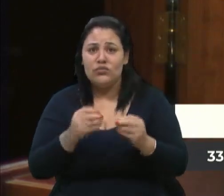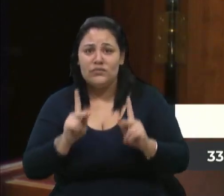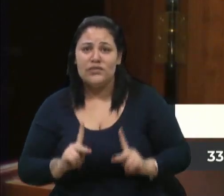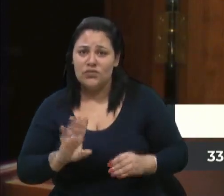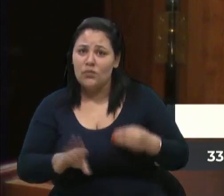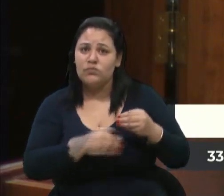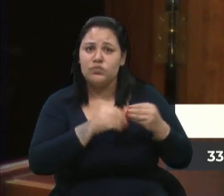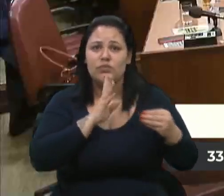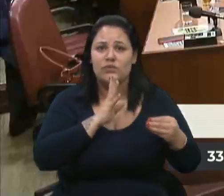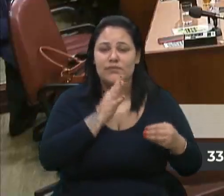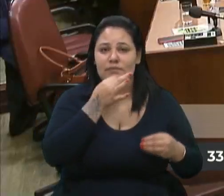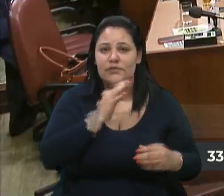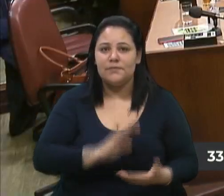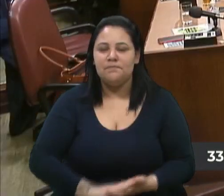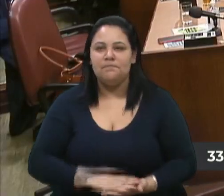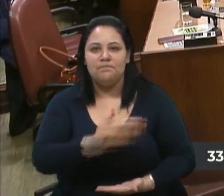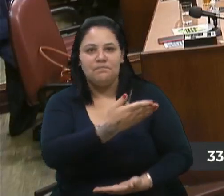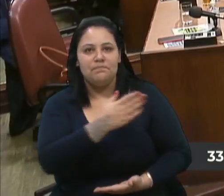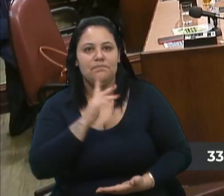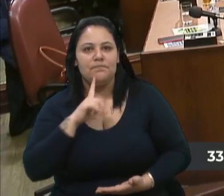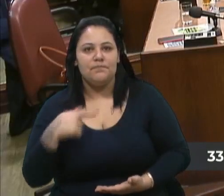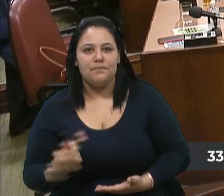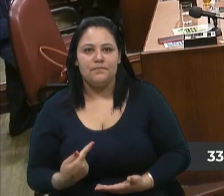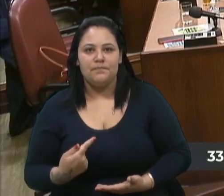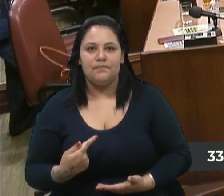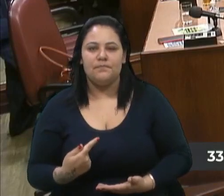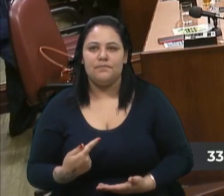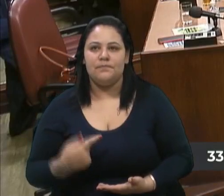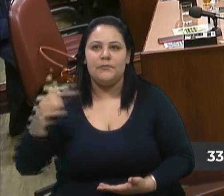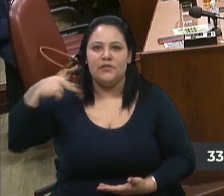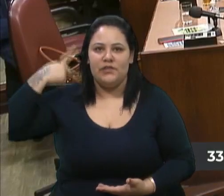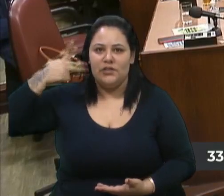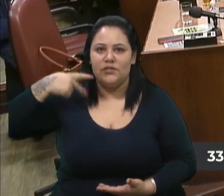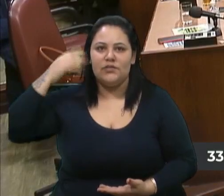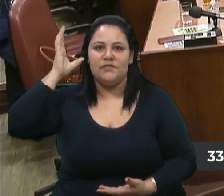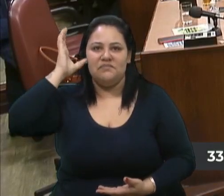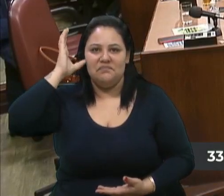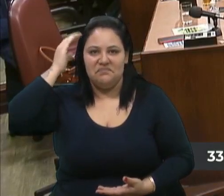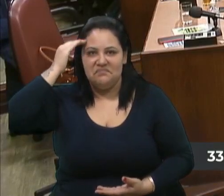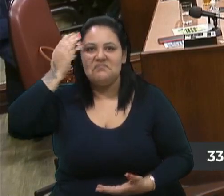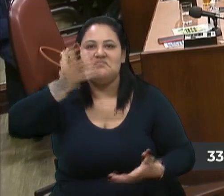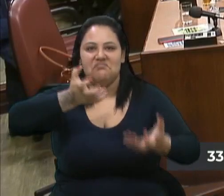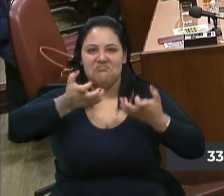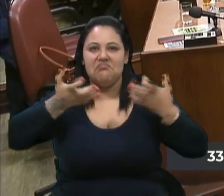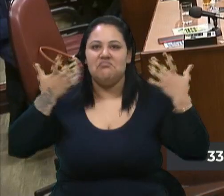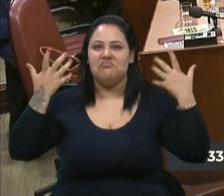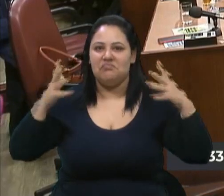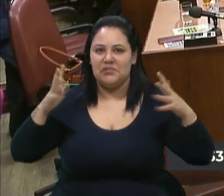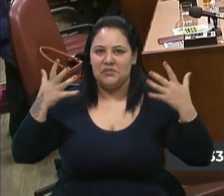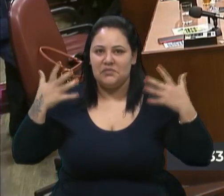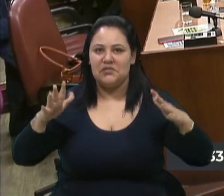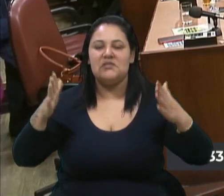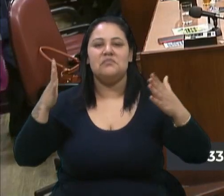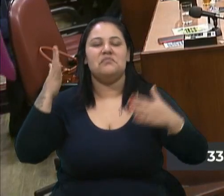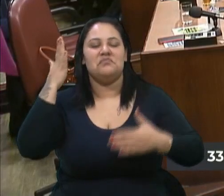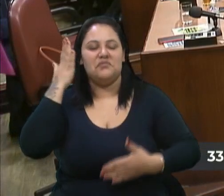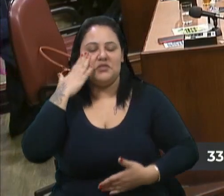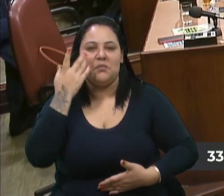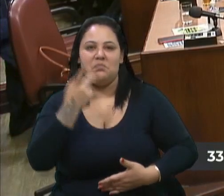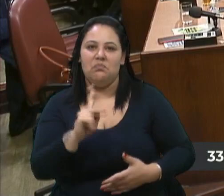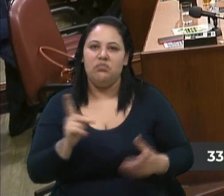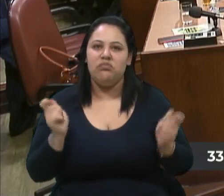sua parte. Vereador Felipe, bom, eu quero lhe parabenizar e sei da sua competência